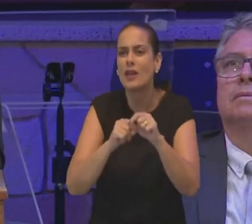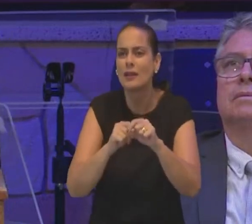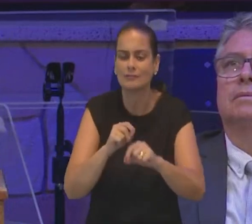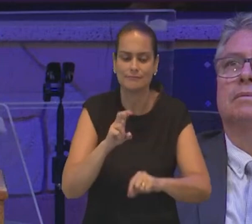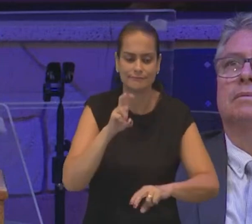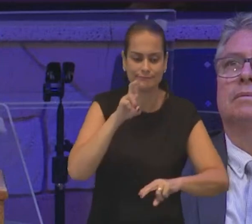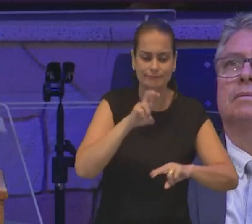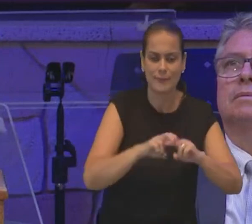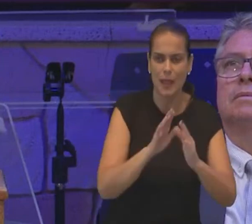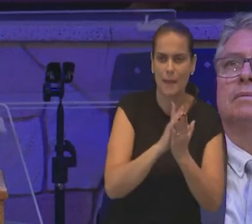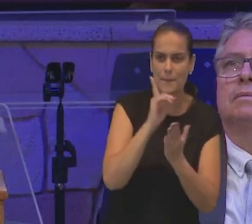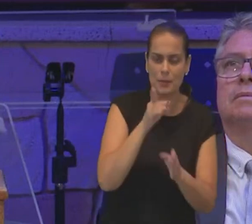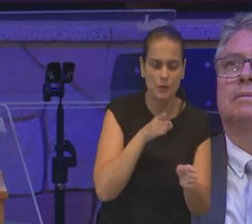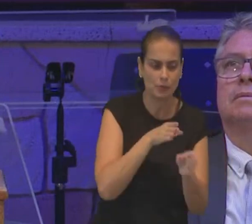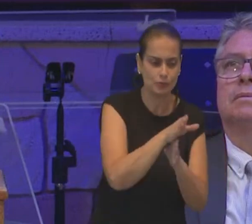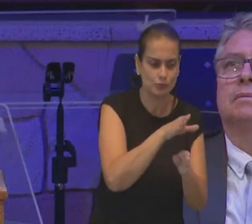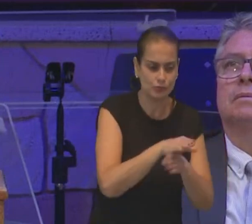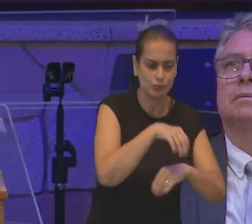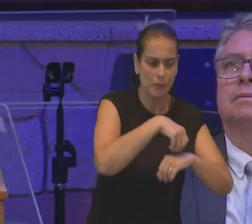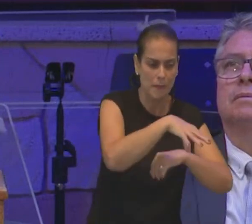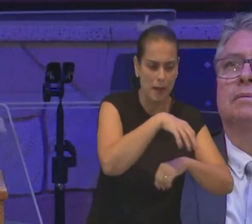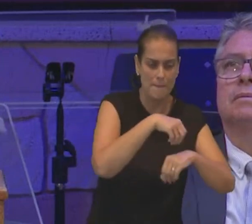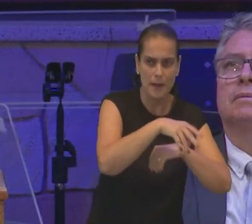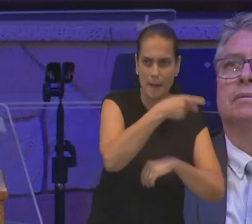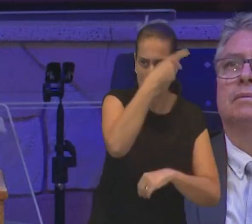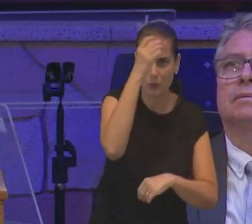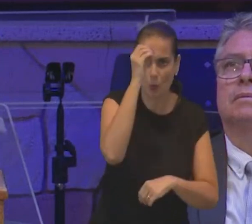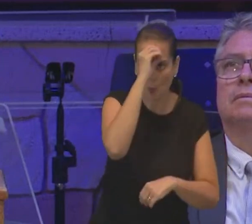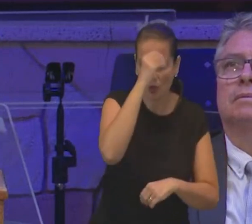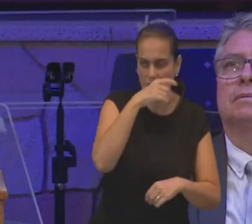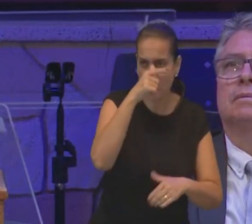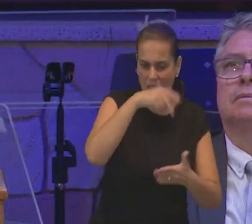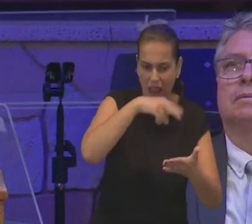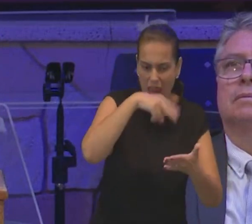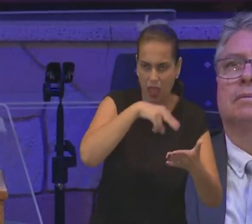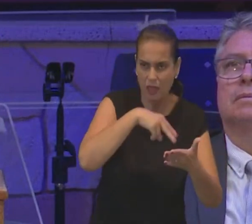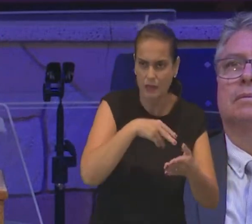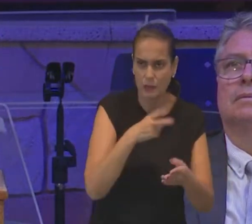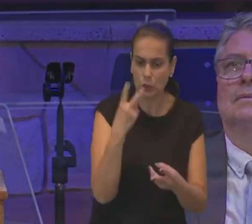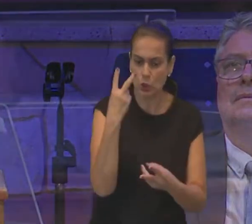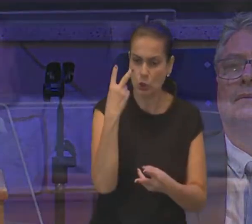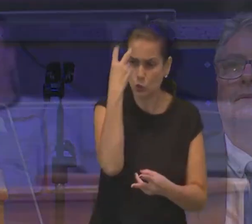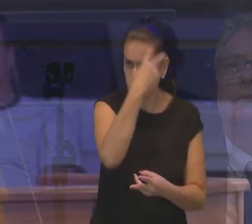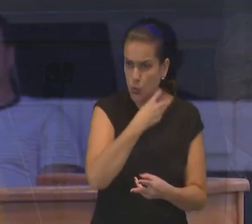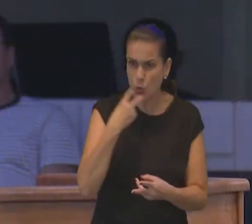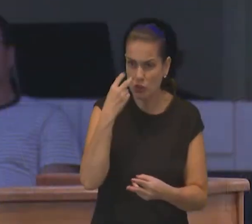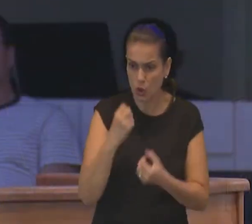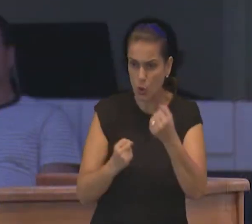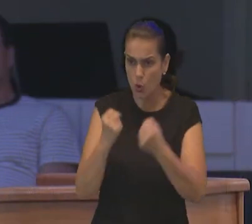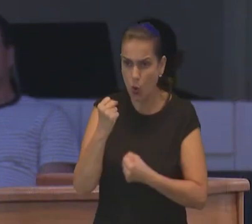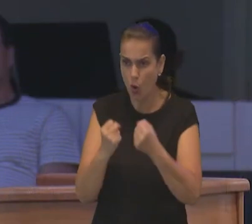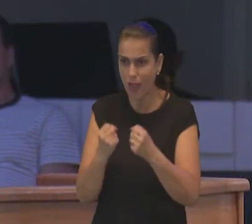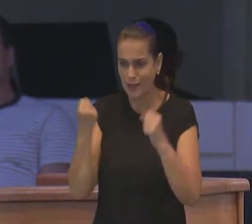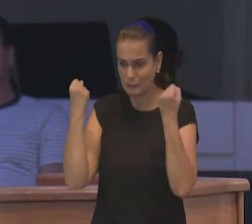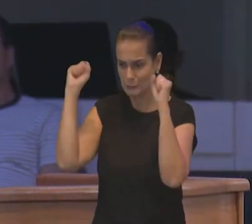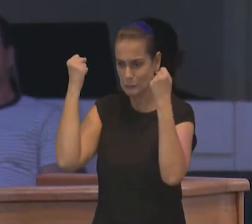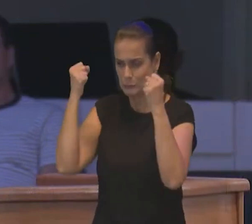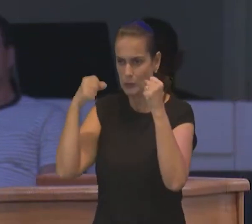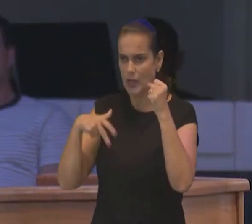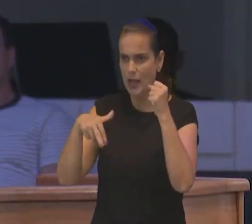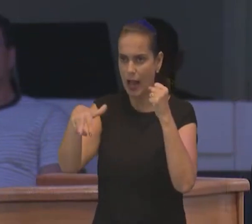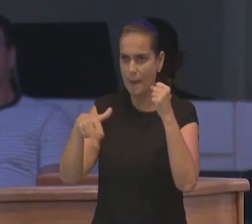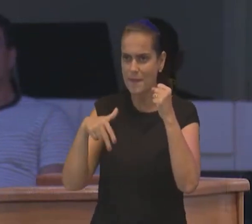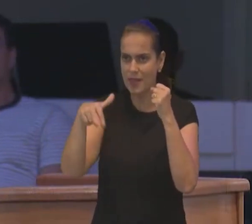aquelas pessoas que não sabiam ler. As 2 horas que ele tinha para correr, para fazer exercício, para